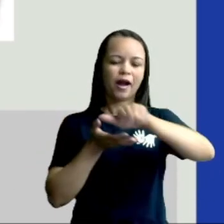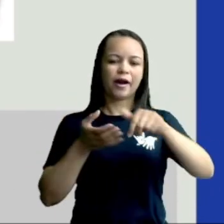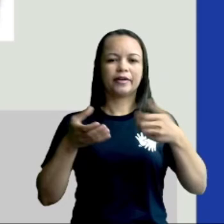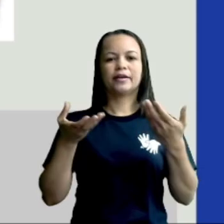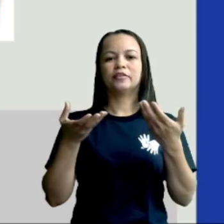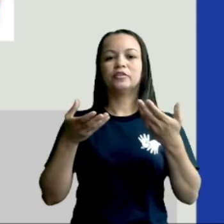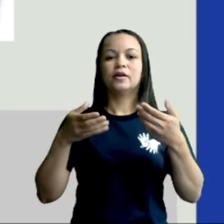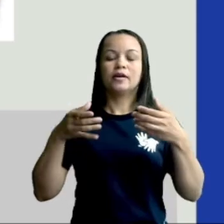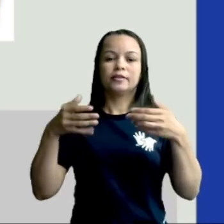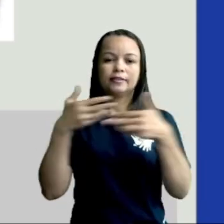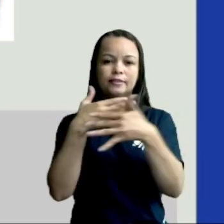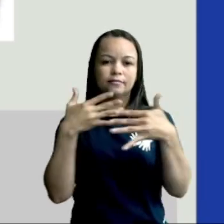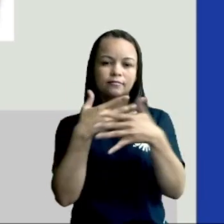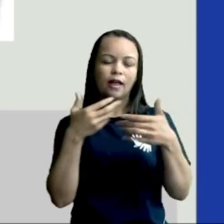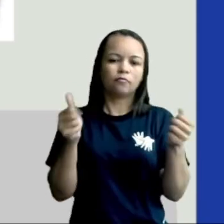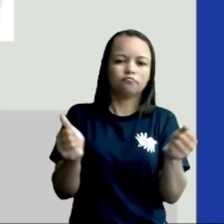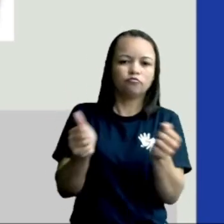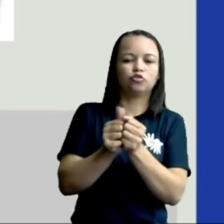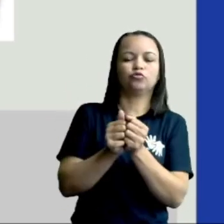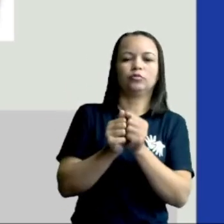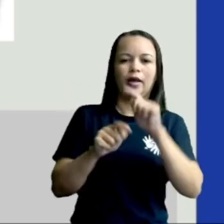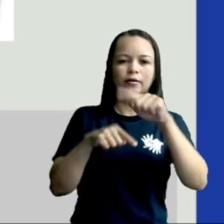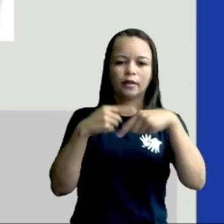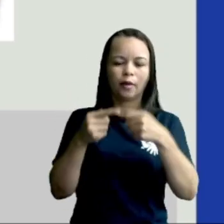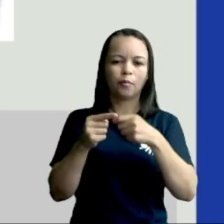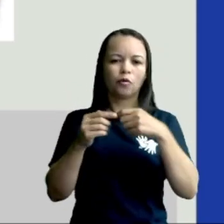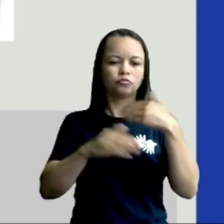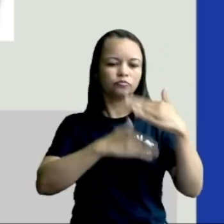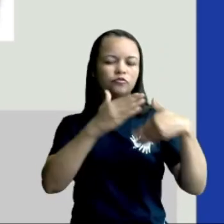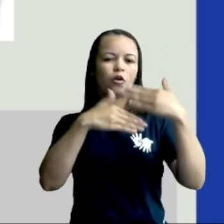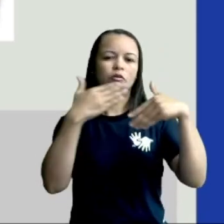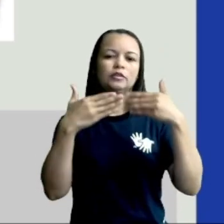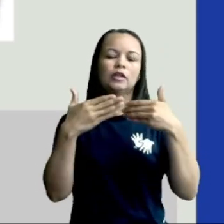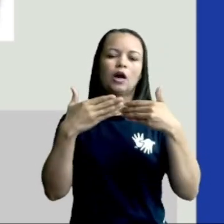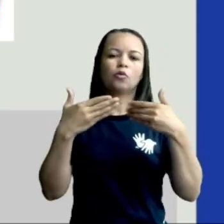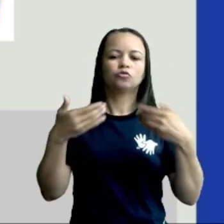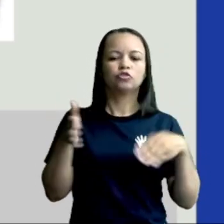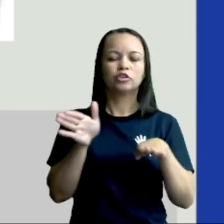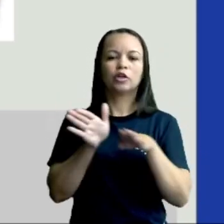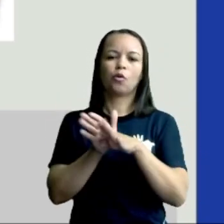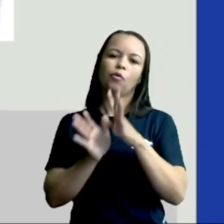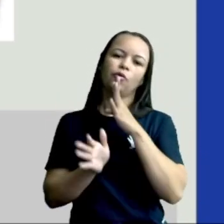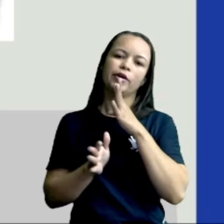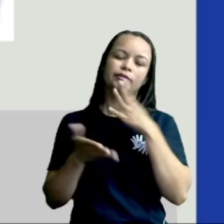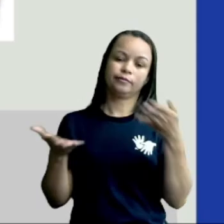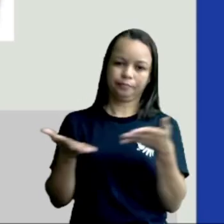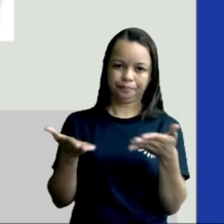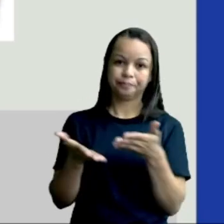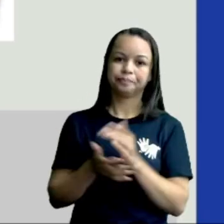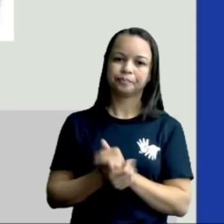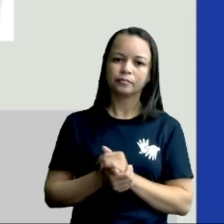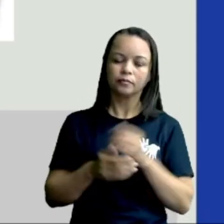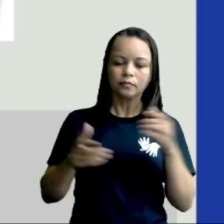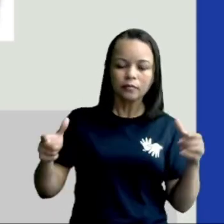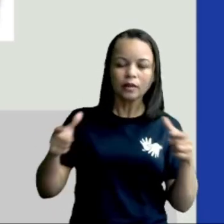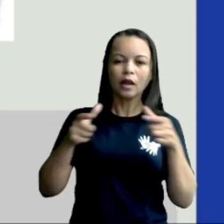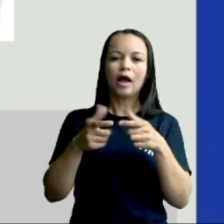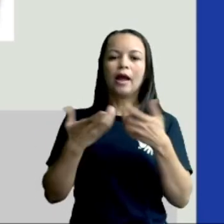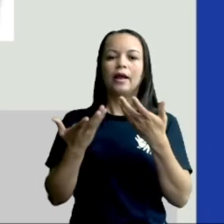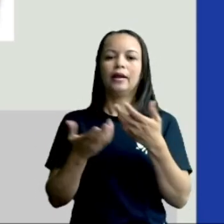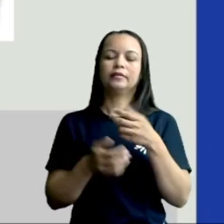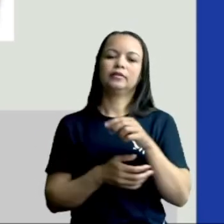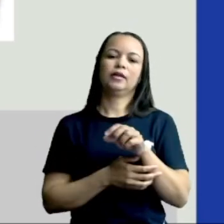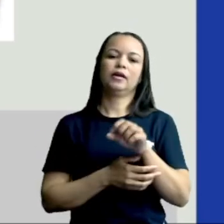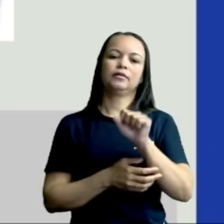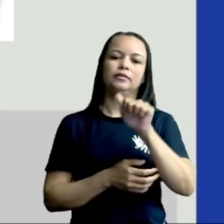Pombos, Caruaru, tudo junto. E depois, com a evolução, chegou ao que a gente conhece hoje. E aí, ó, ela se chamava Santo Antão